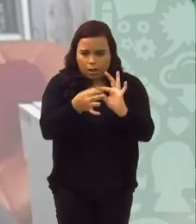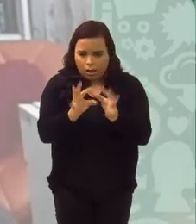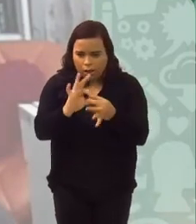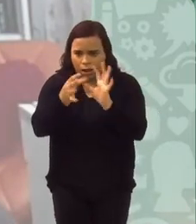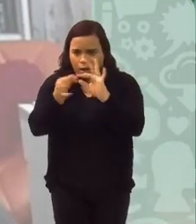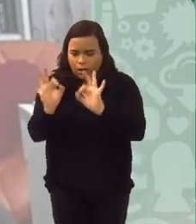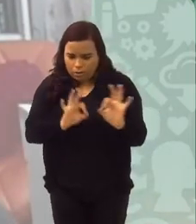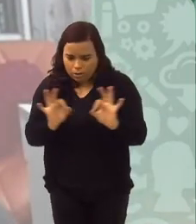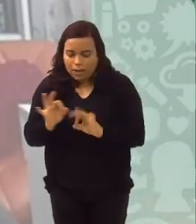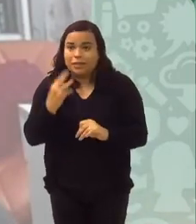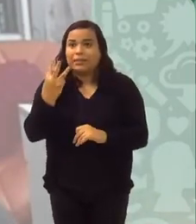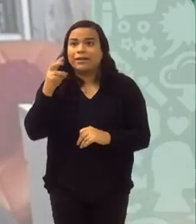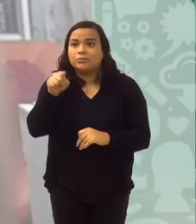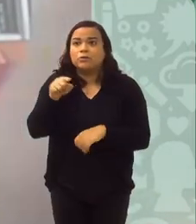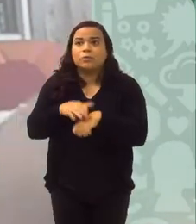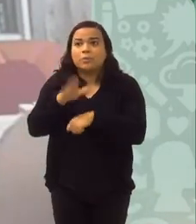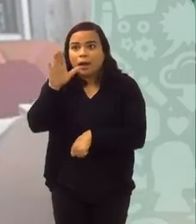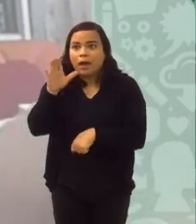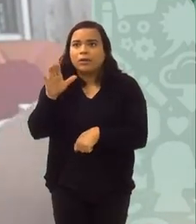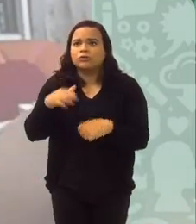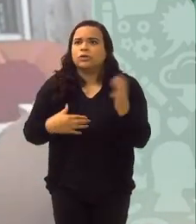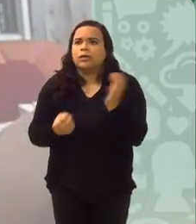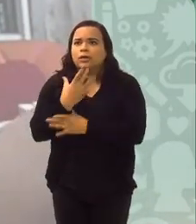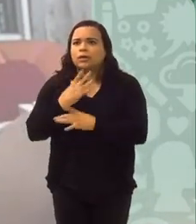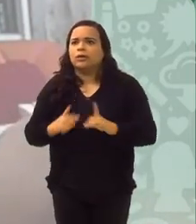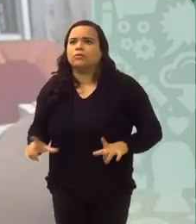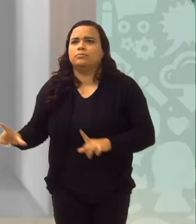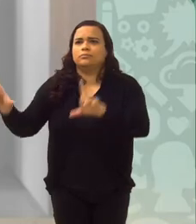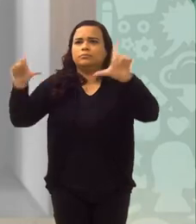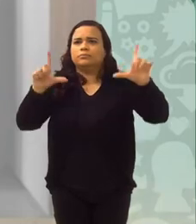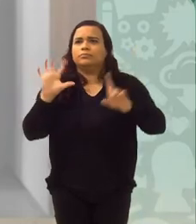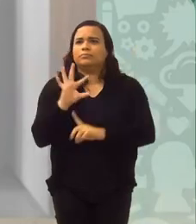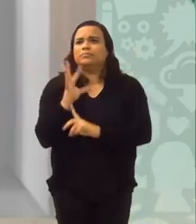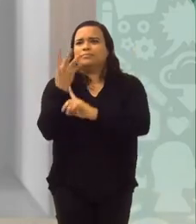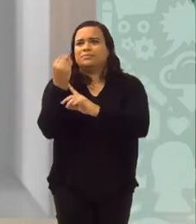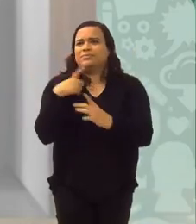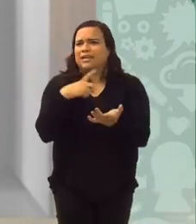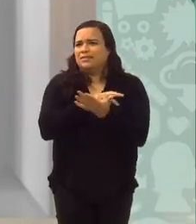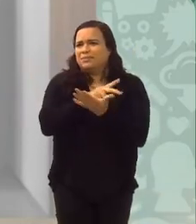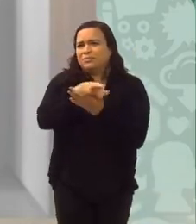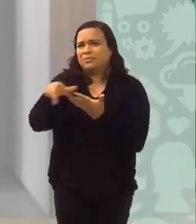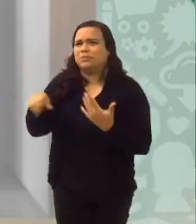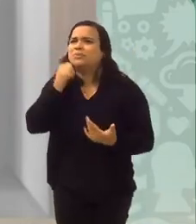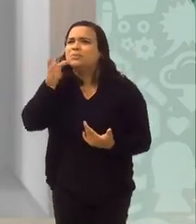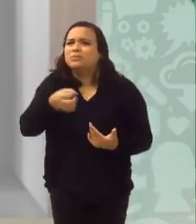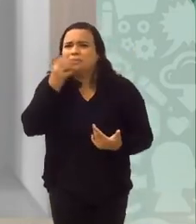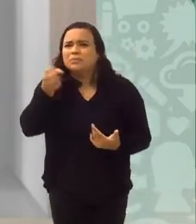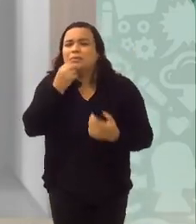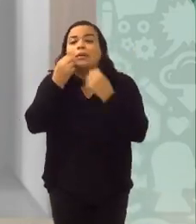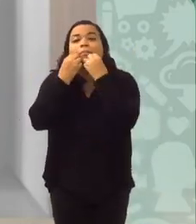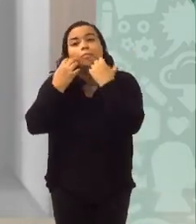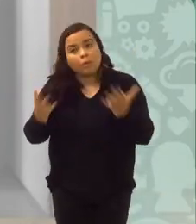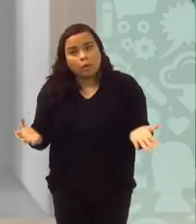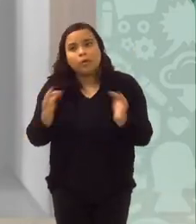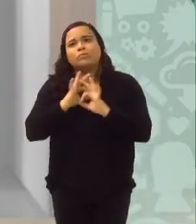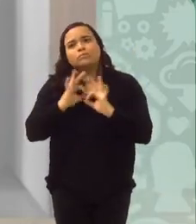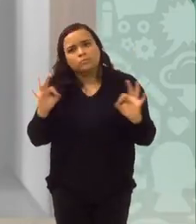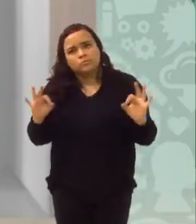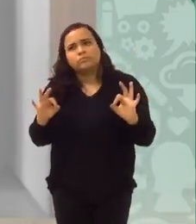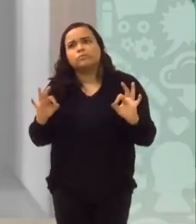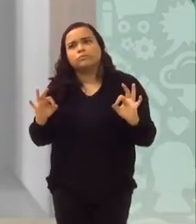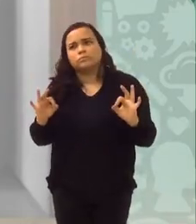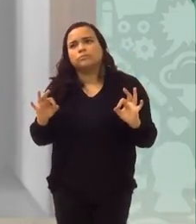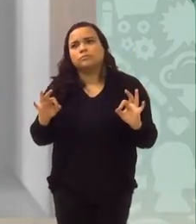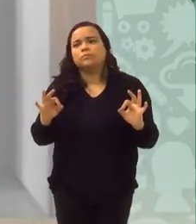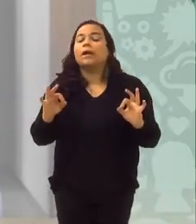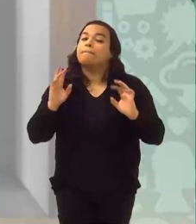mil peças, que então virou uma obra de arte. Então, são, de fato, muitos relatos positivos aí